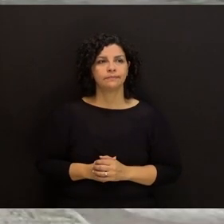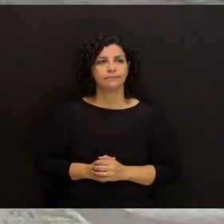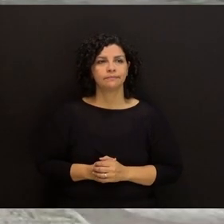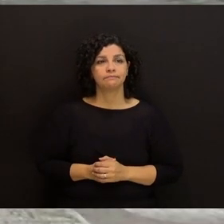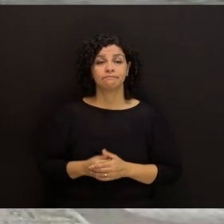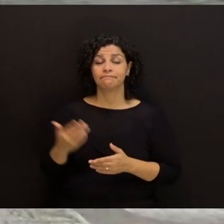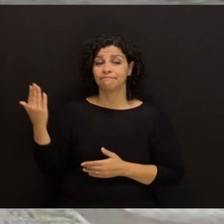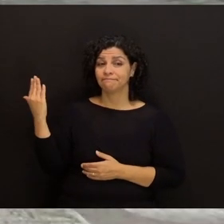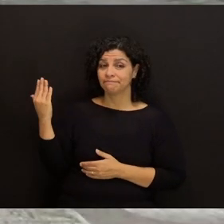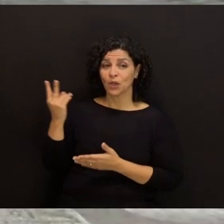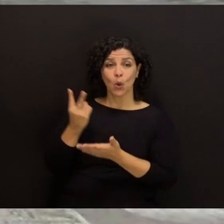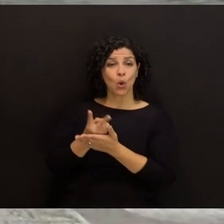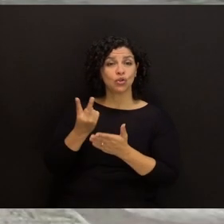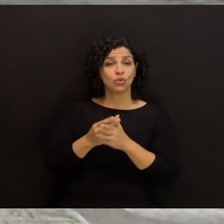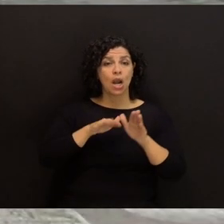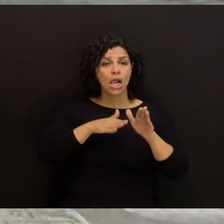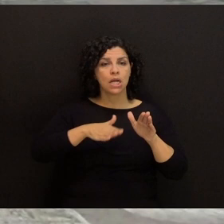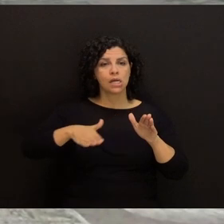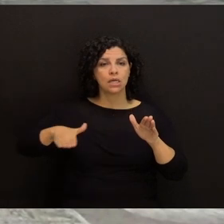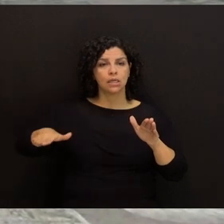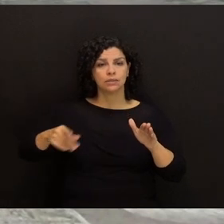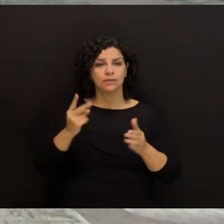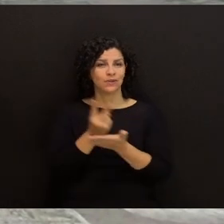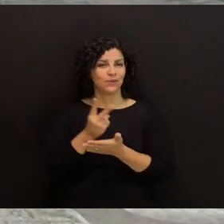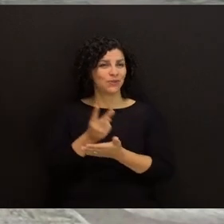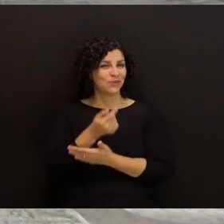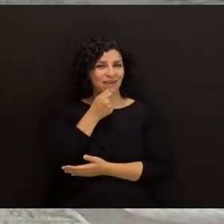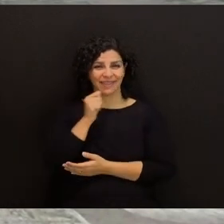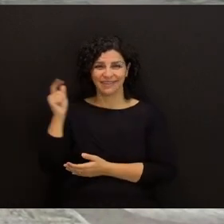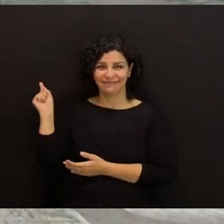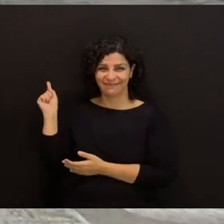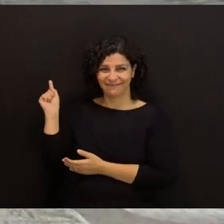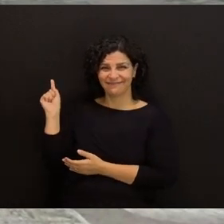estava o estado da Rua Concórdia